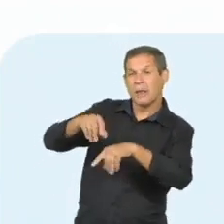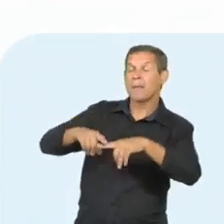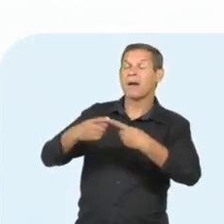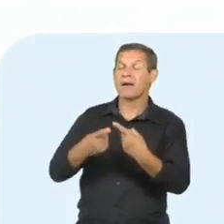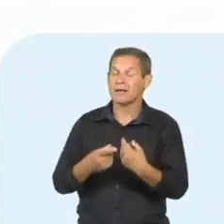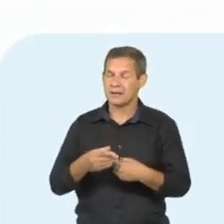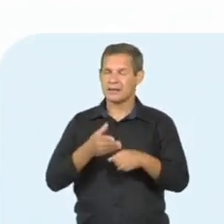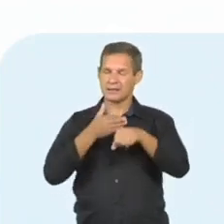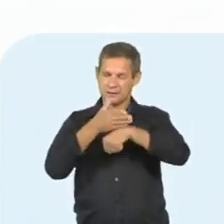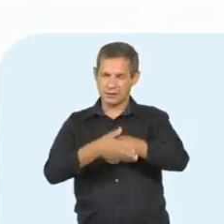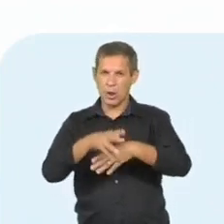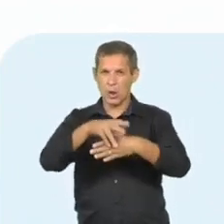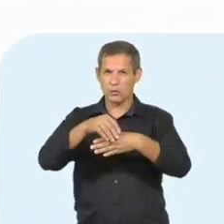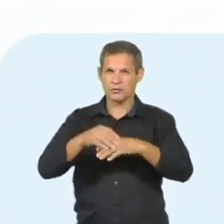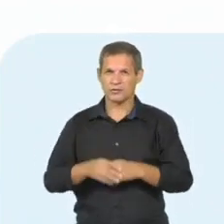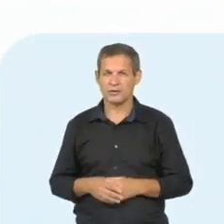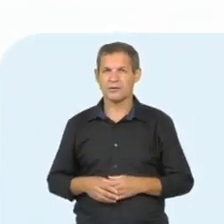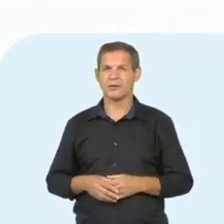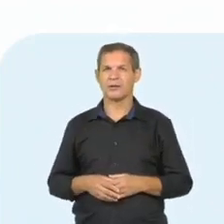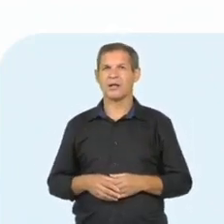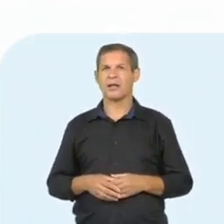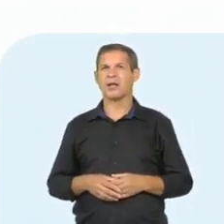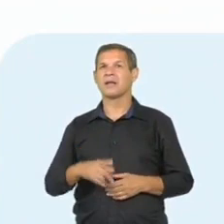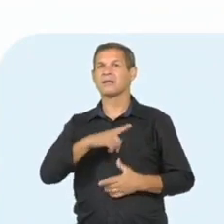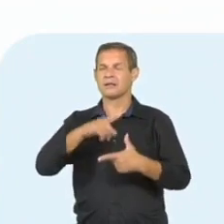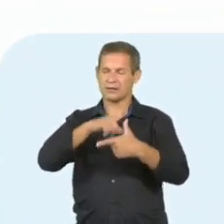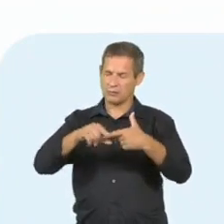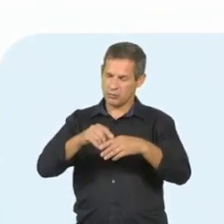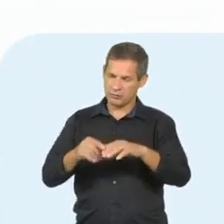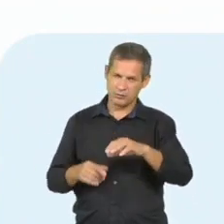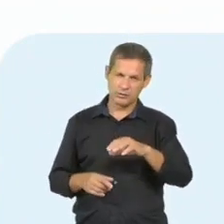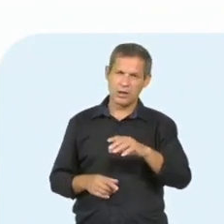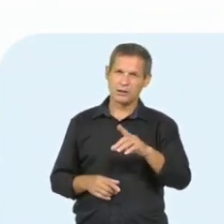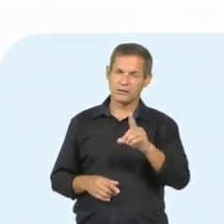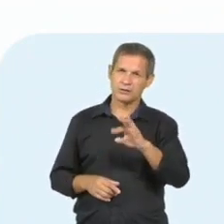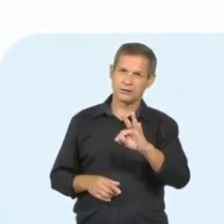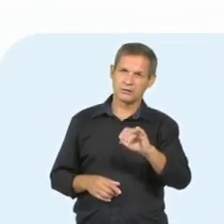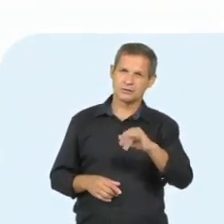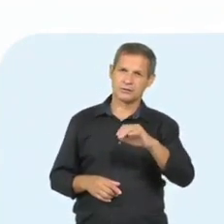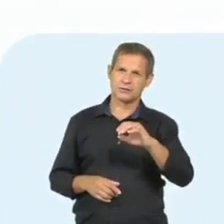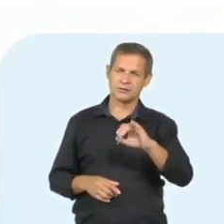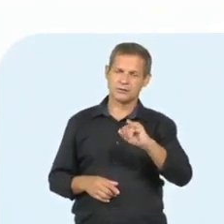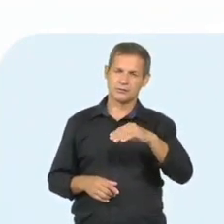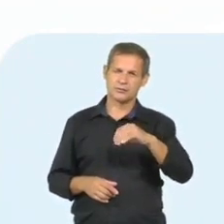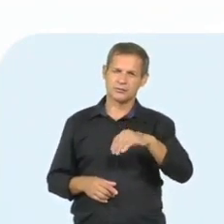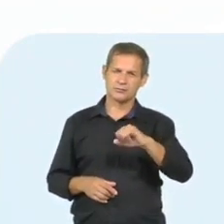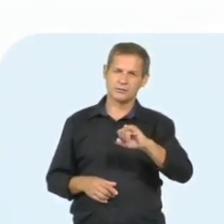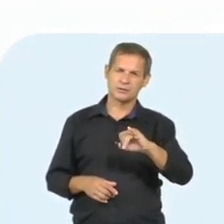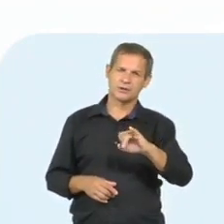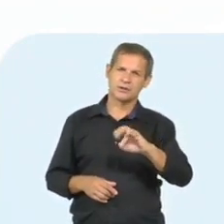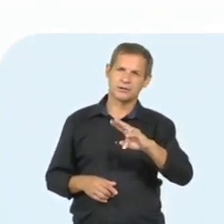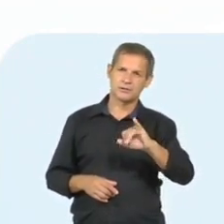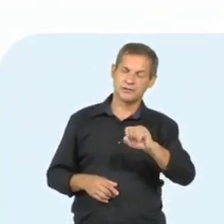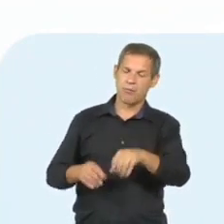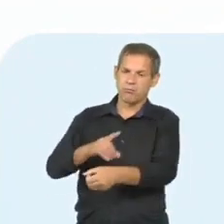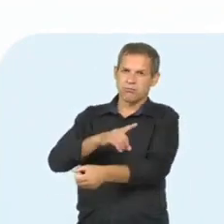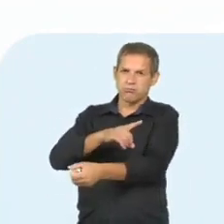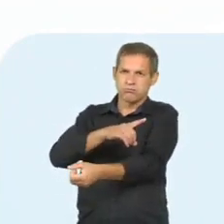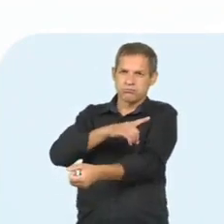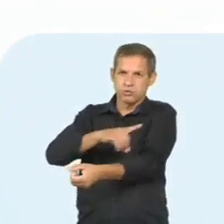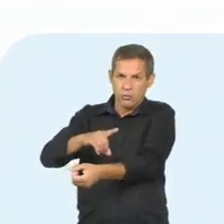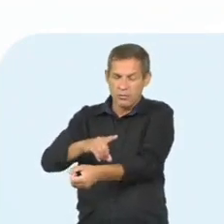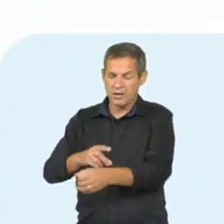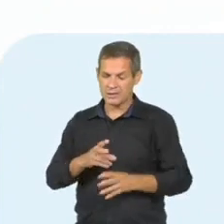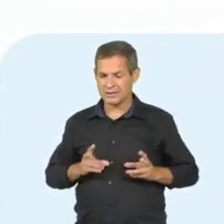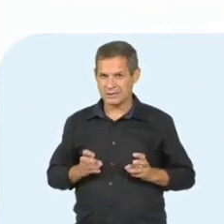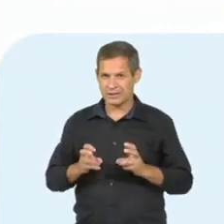e vai para doenças e agravos não transmissíveis. E aí nós temos diabetes, câncer, doenças